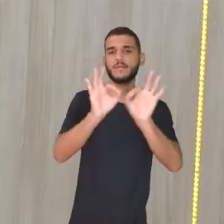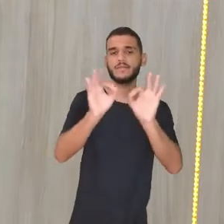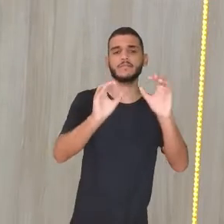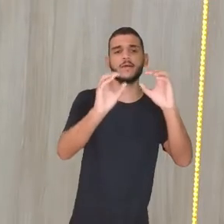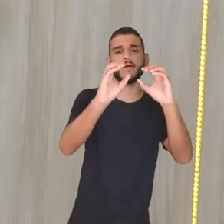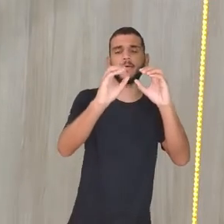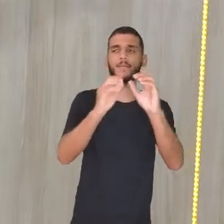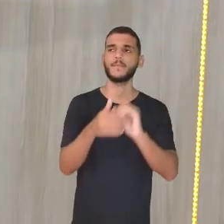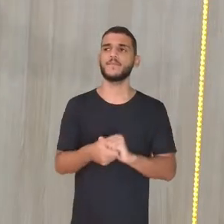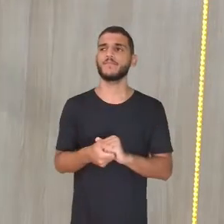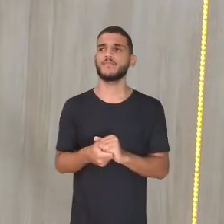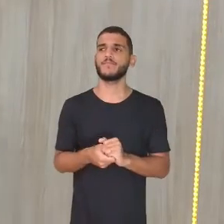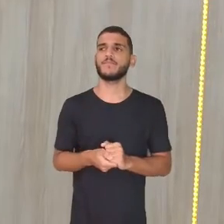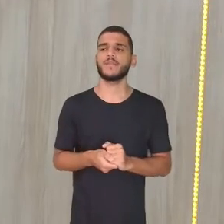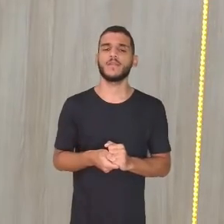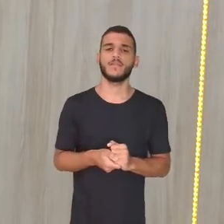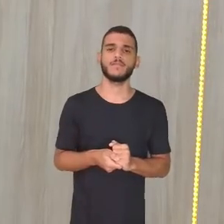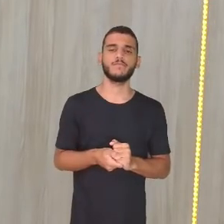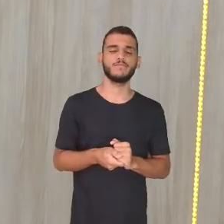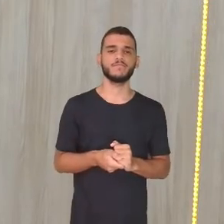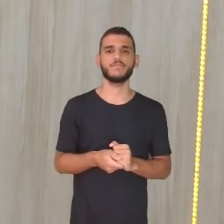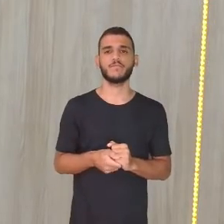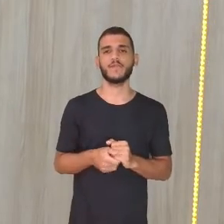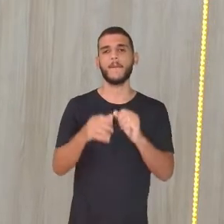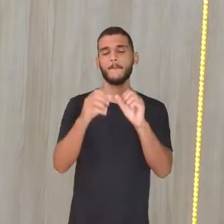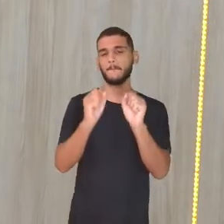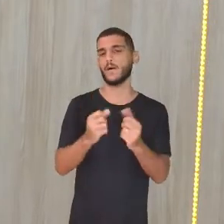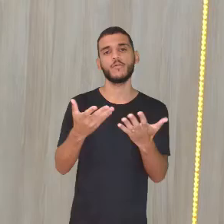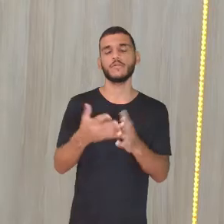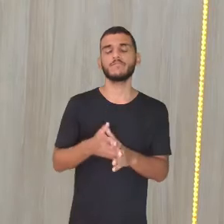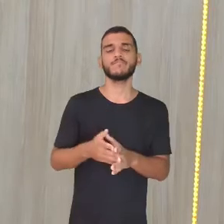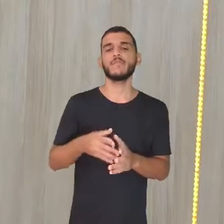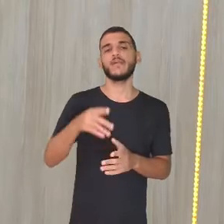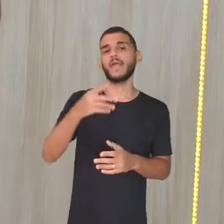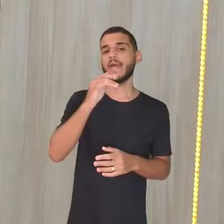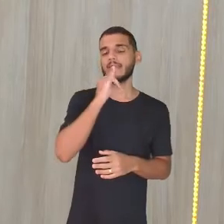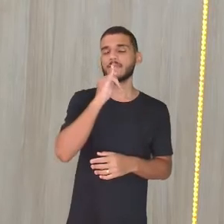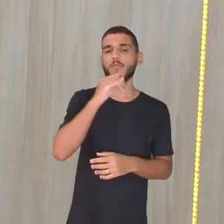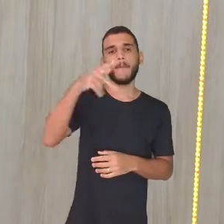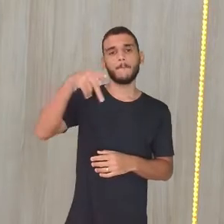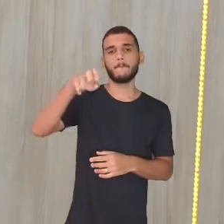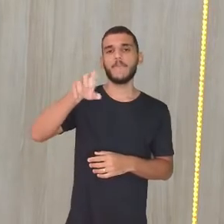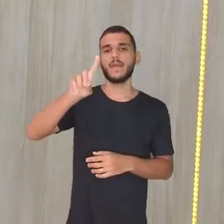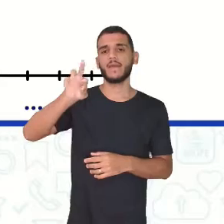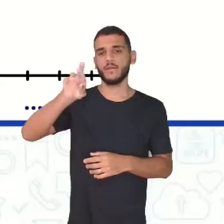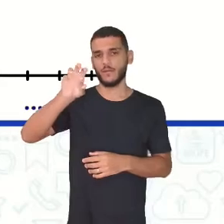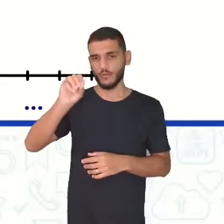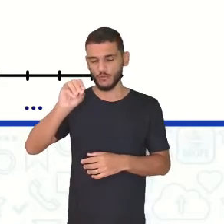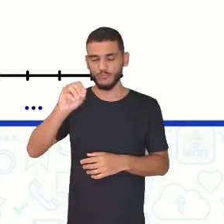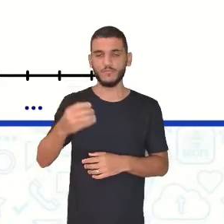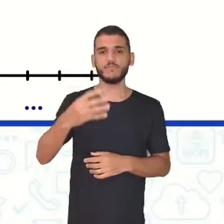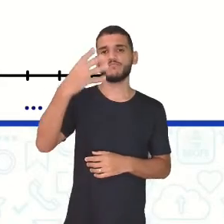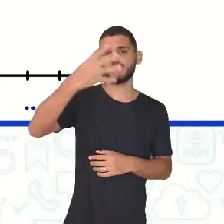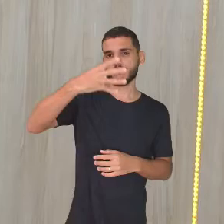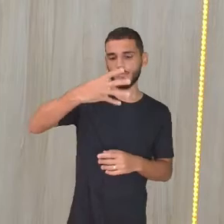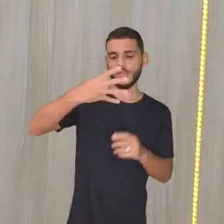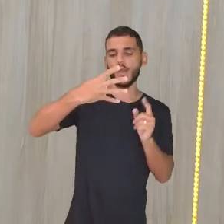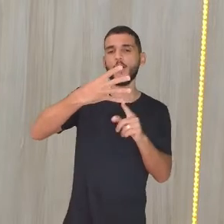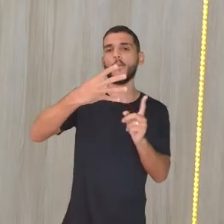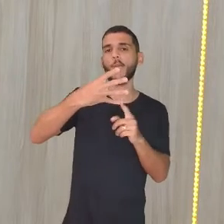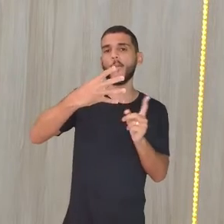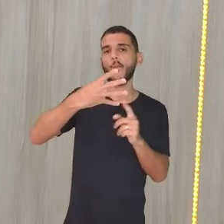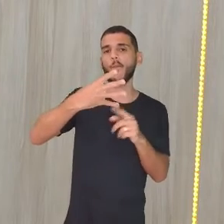lá, Pedro Vitor ficou em 4º lugar no atletismo da corrida